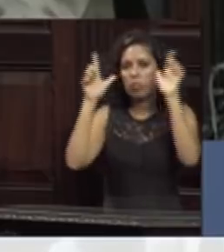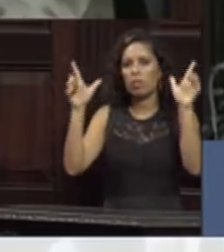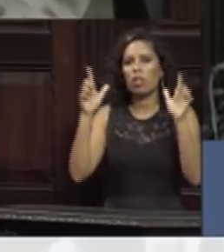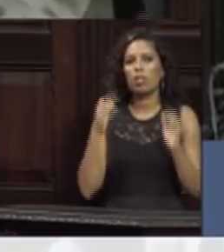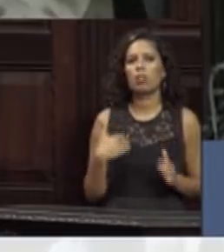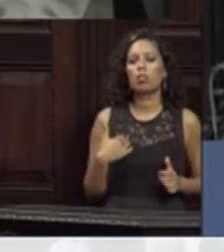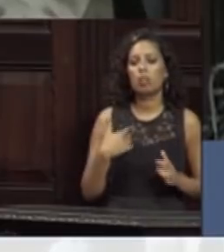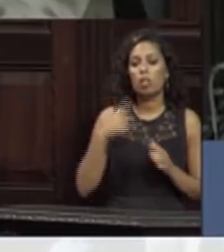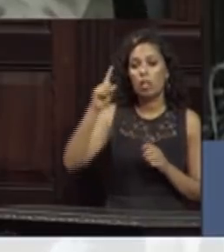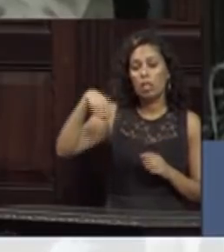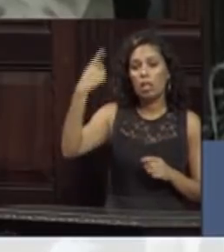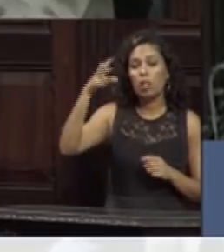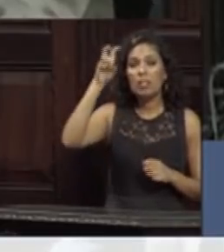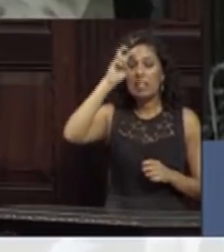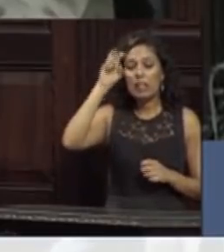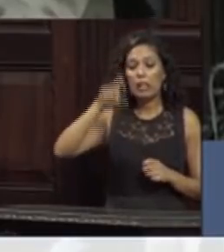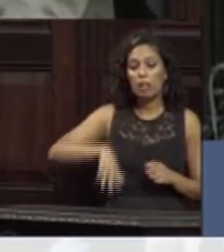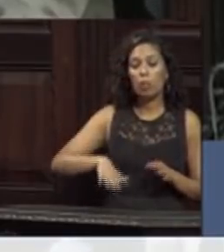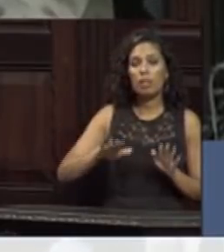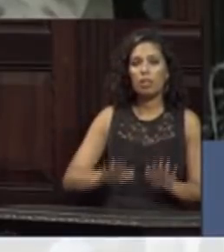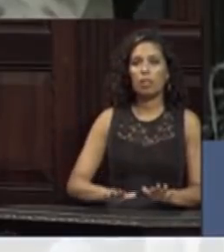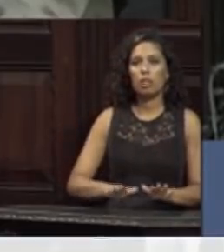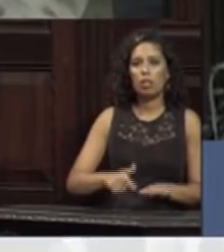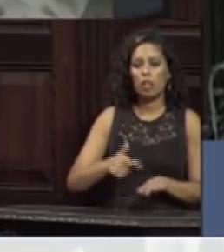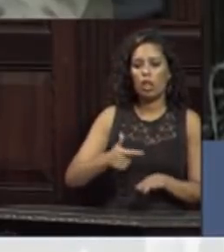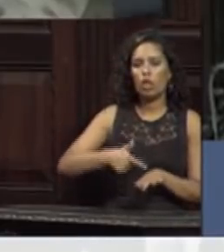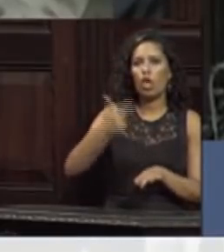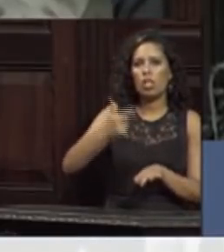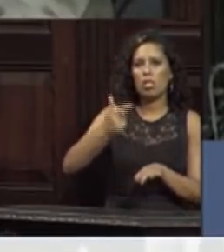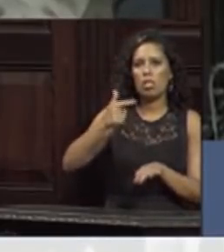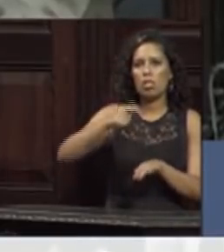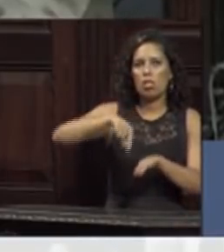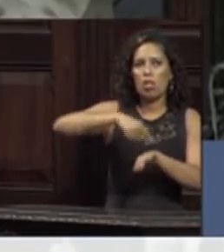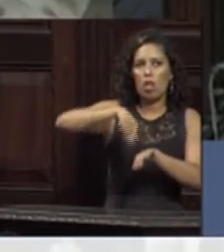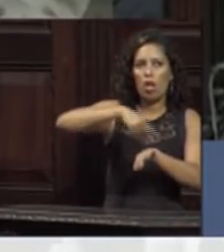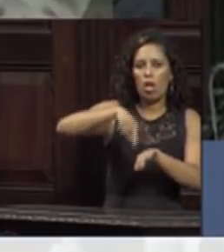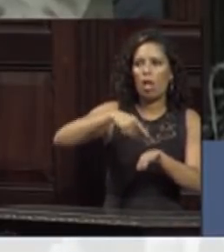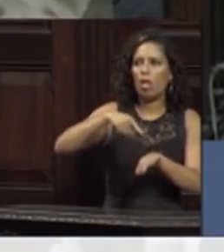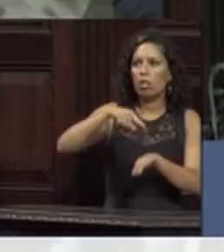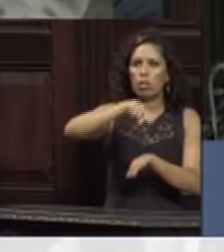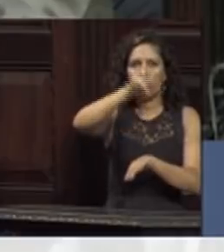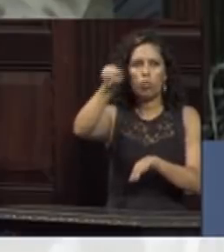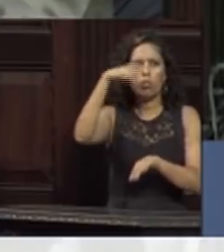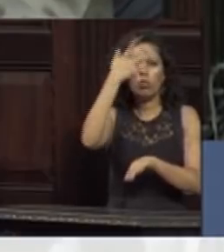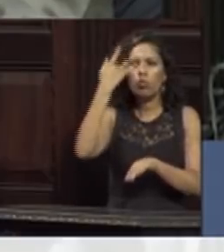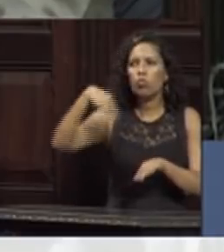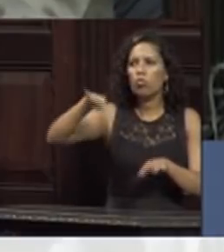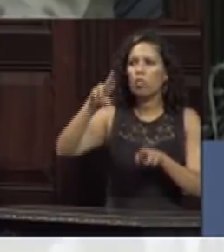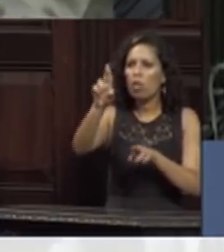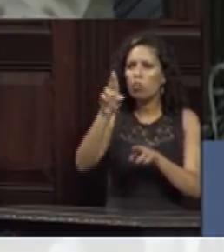propor aqui na próxima quinta-feira, meio-dia. Pode ser? Pode ser?